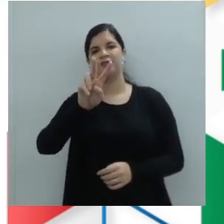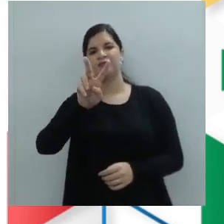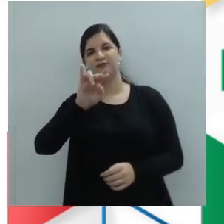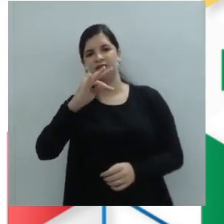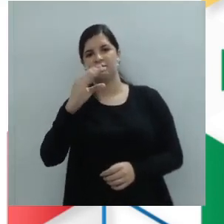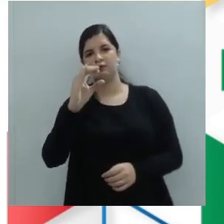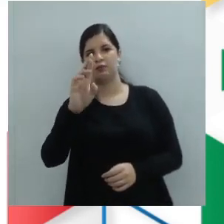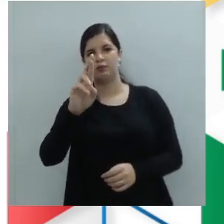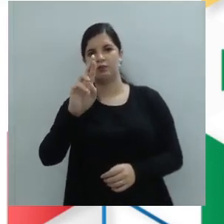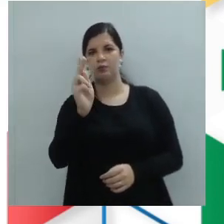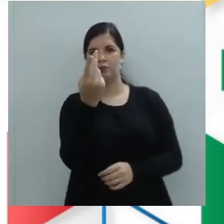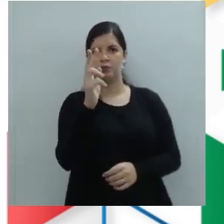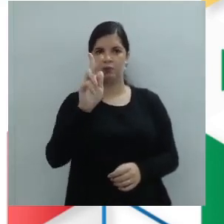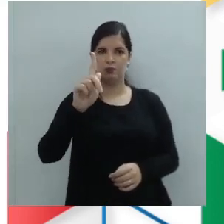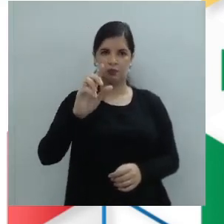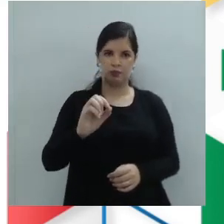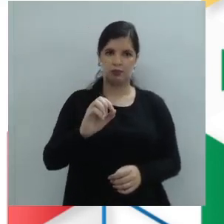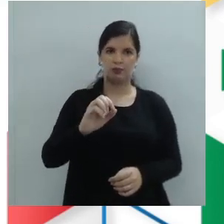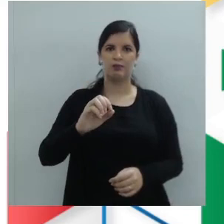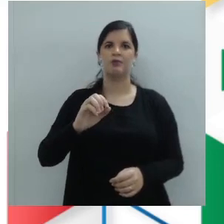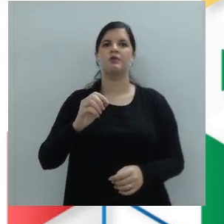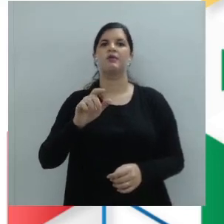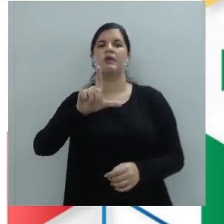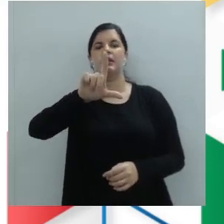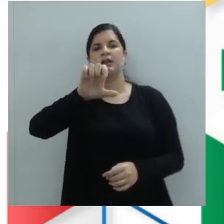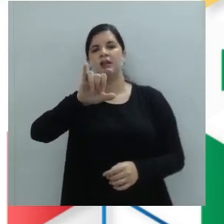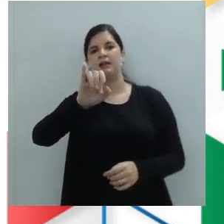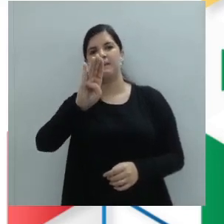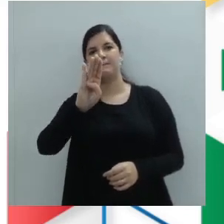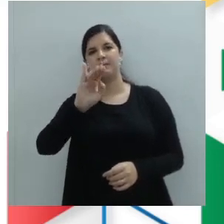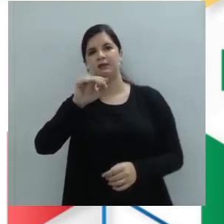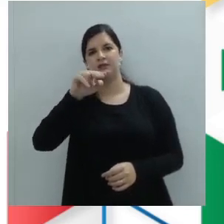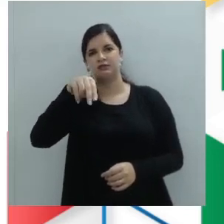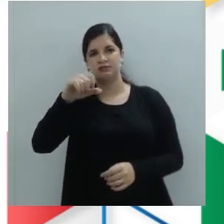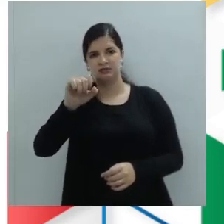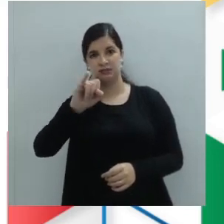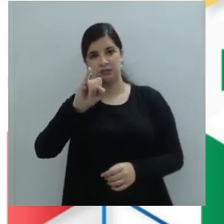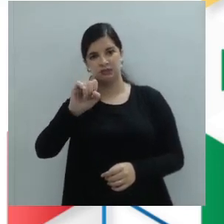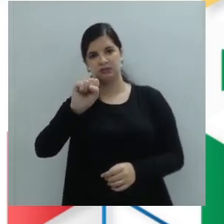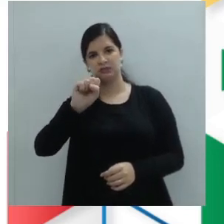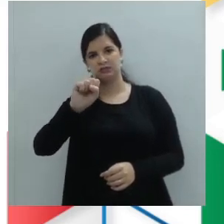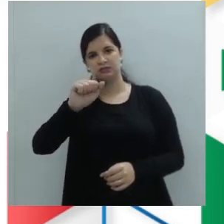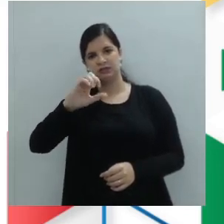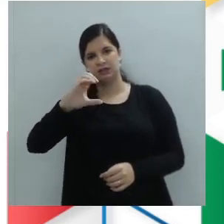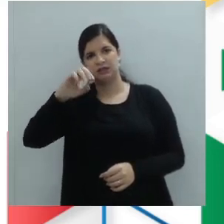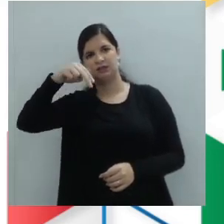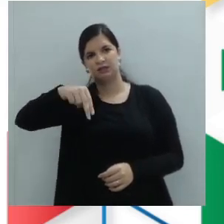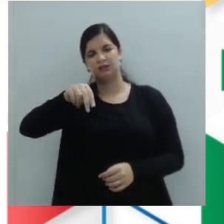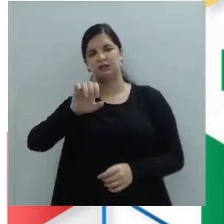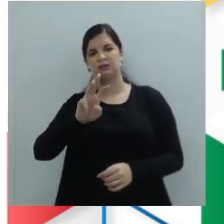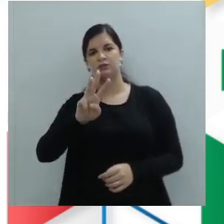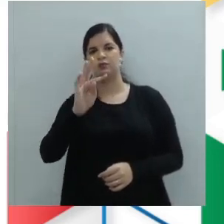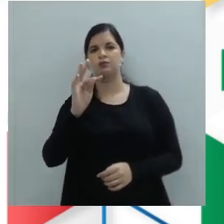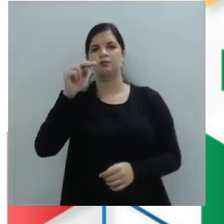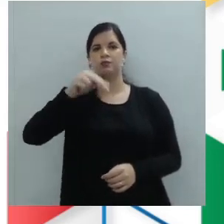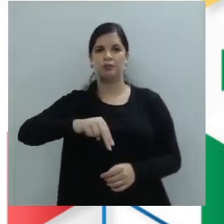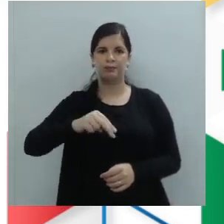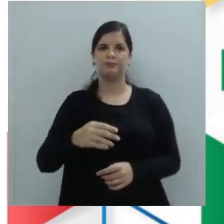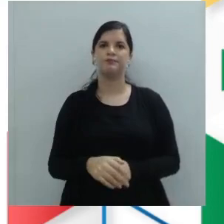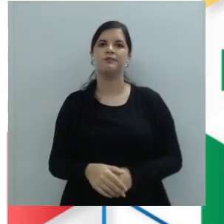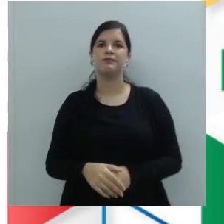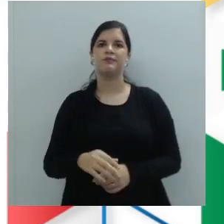René Descartes, certo? Leibniz, Isaac Newton, Benjamin Franklin,